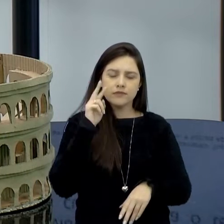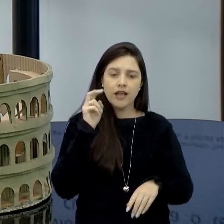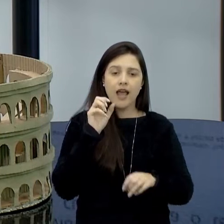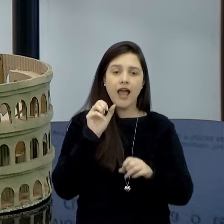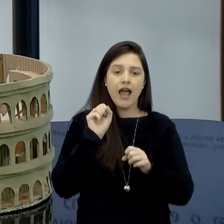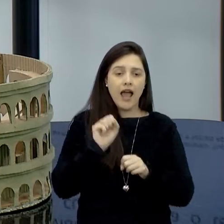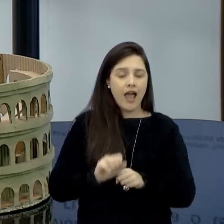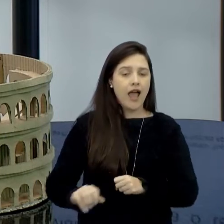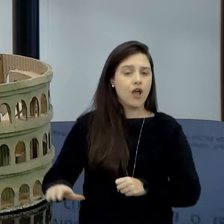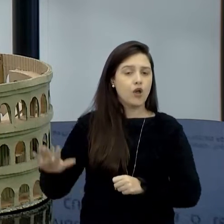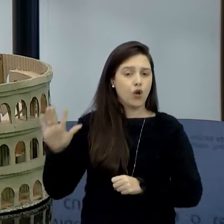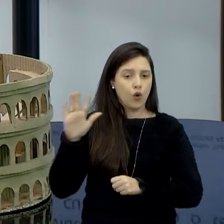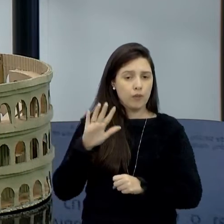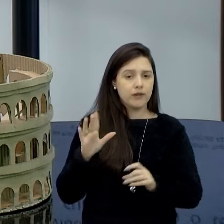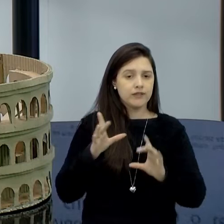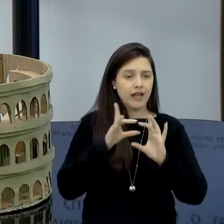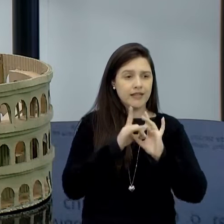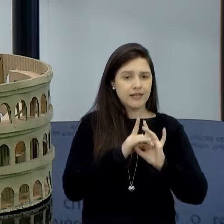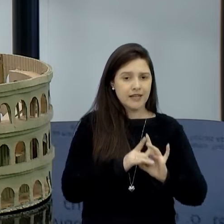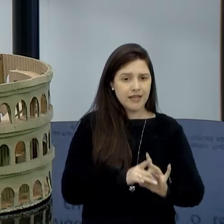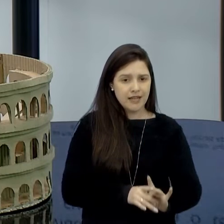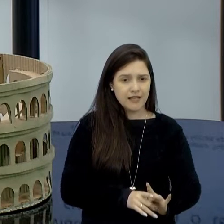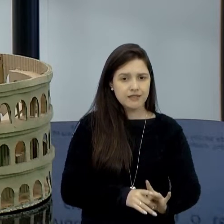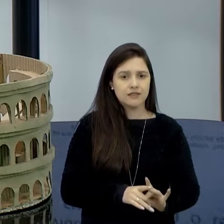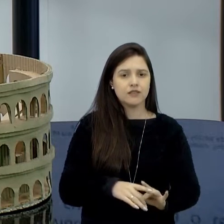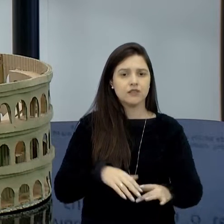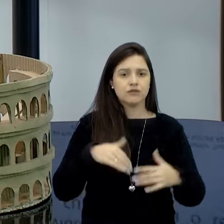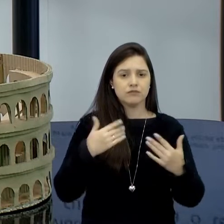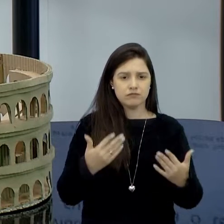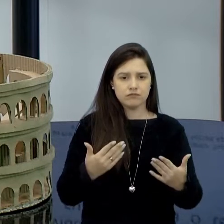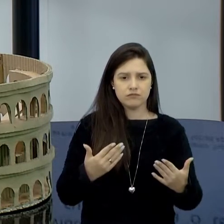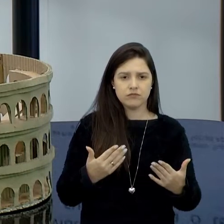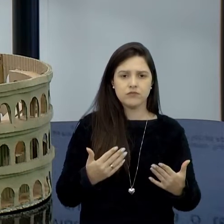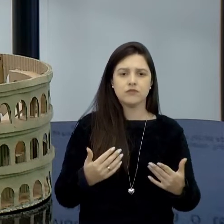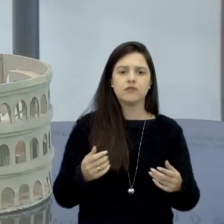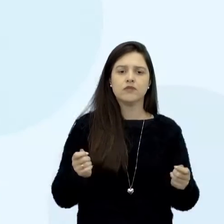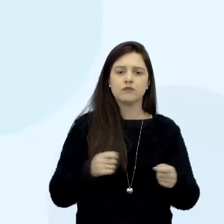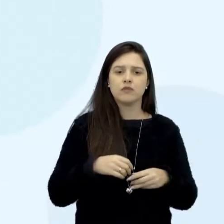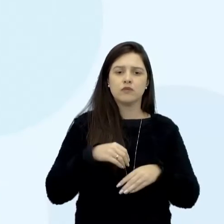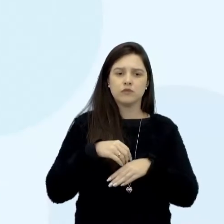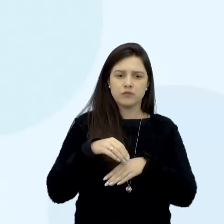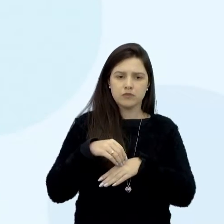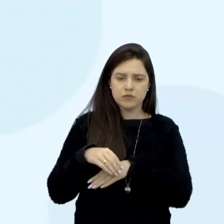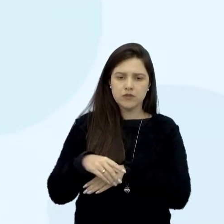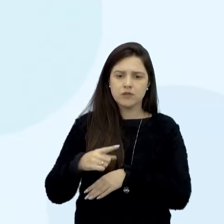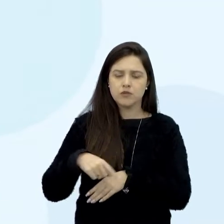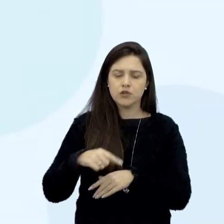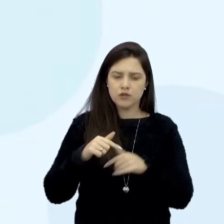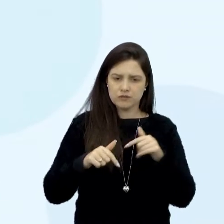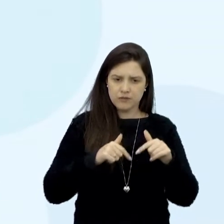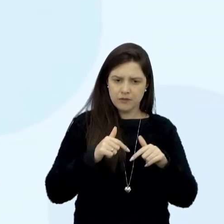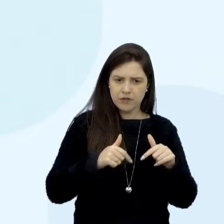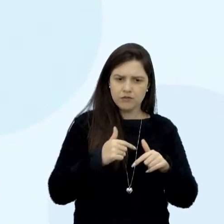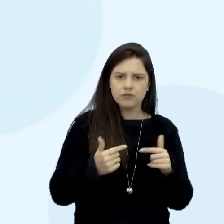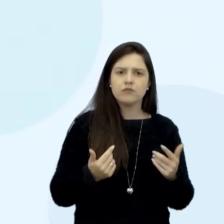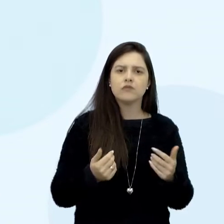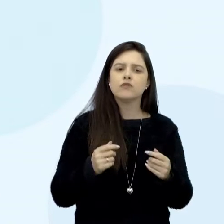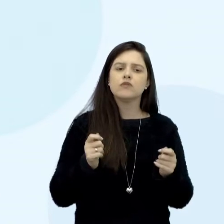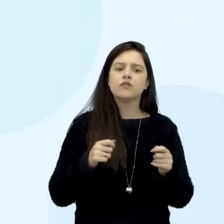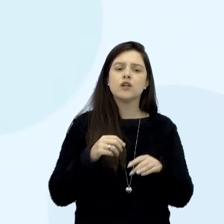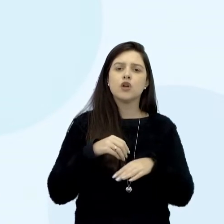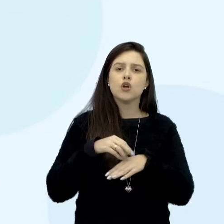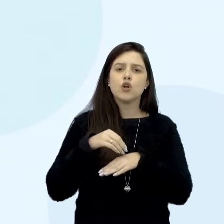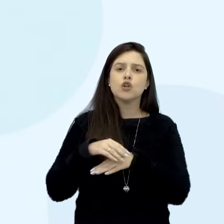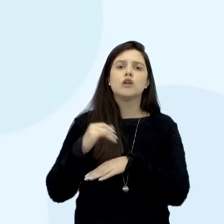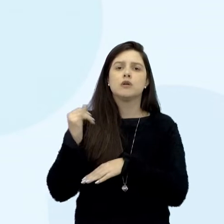Europa, América, elas vão se interligar. E aí nesse texto que a gente está trazendo do mapa que nós avaliamos, eu vou só grifar algumas